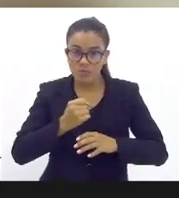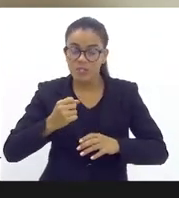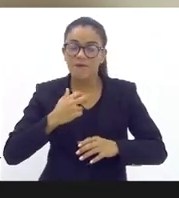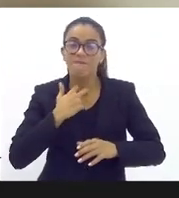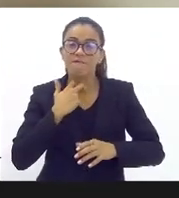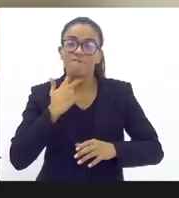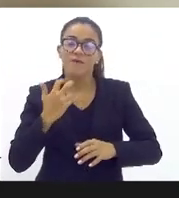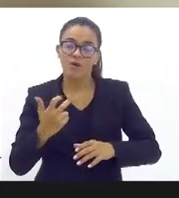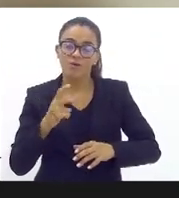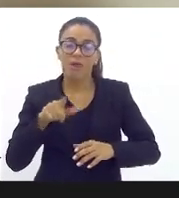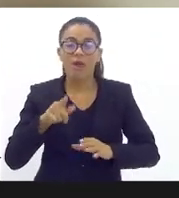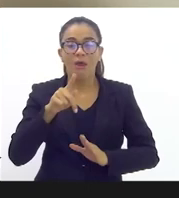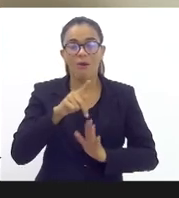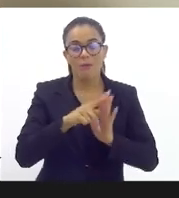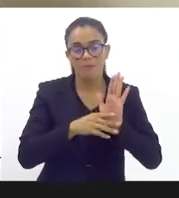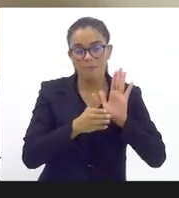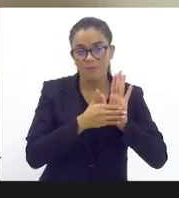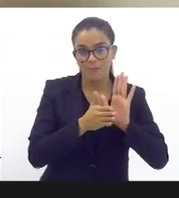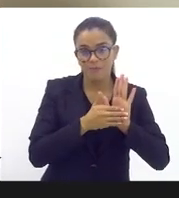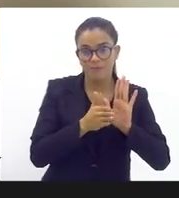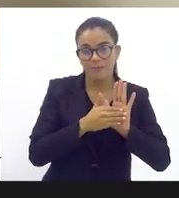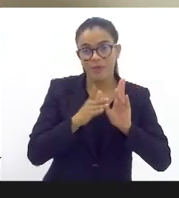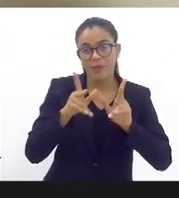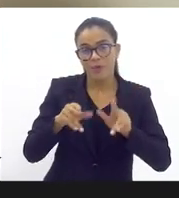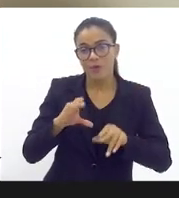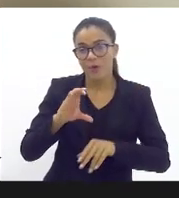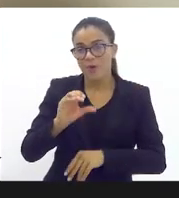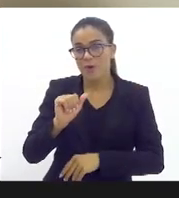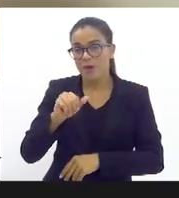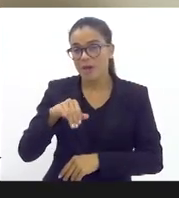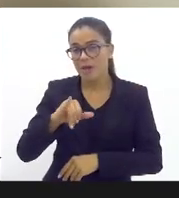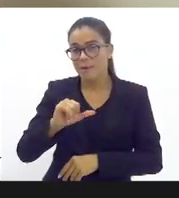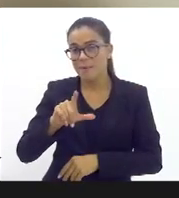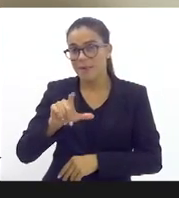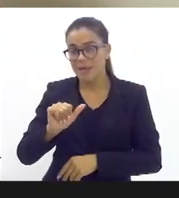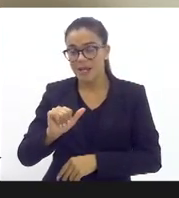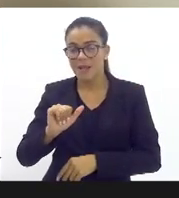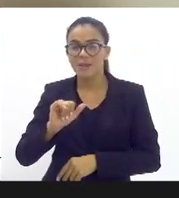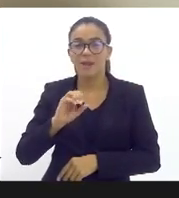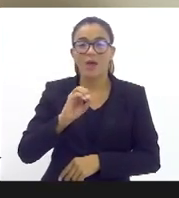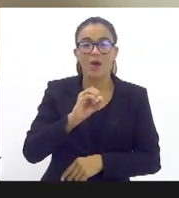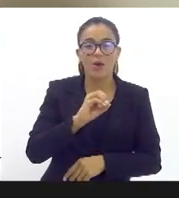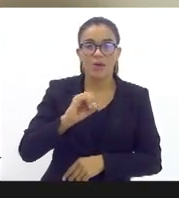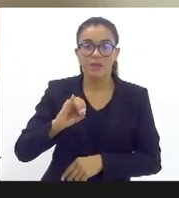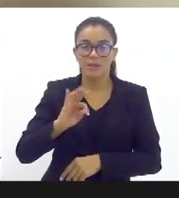é um projeto, qual a Camila da OIT já falou rapidamente,